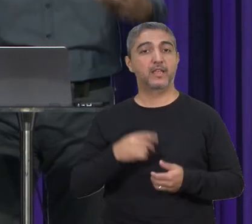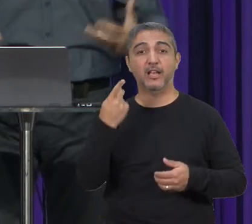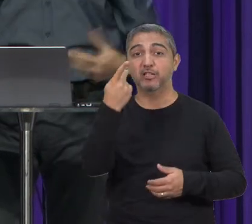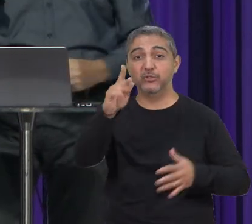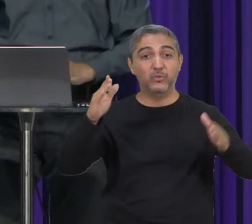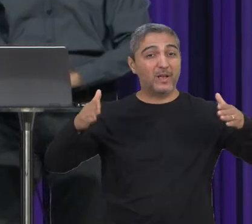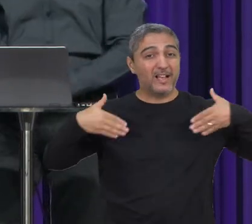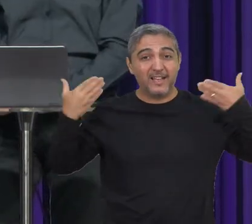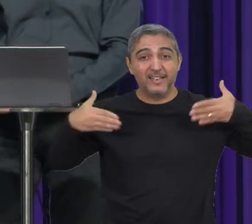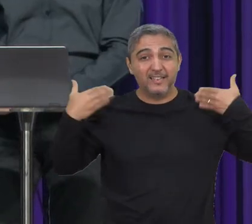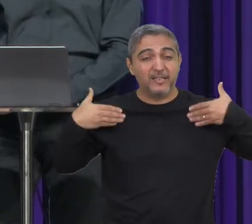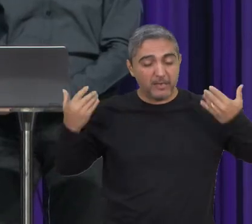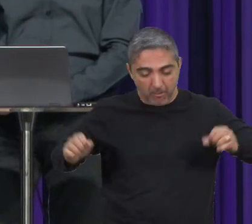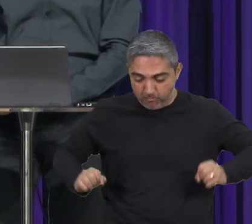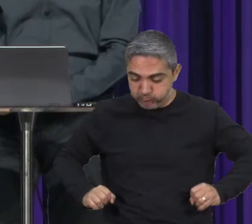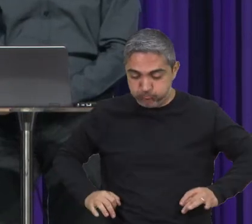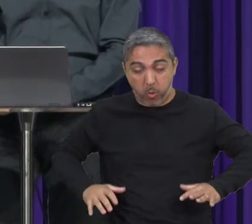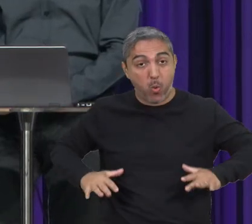transbordará.